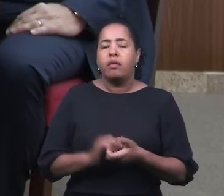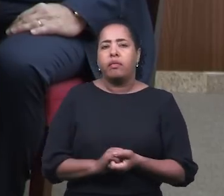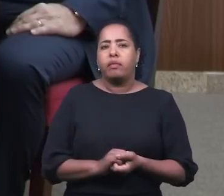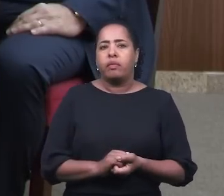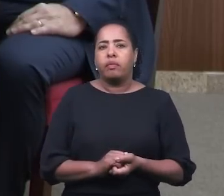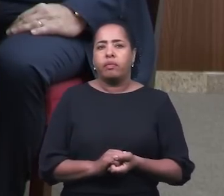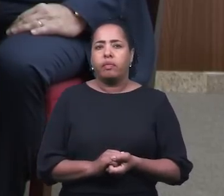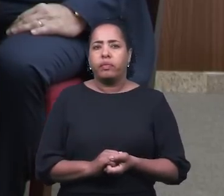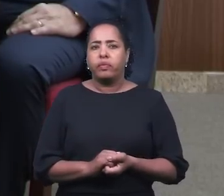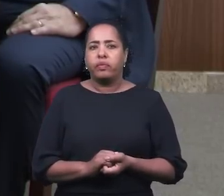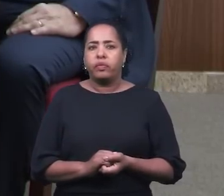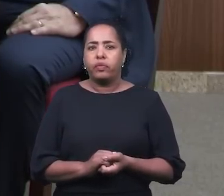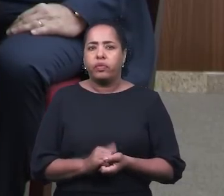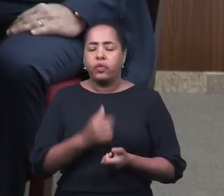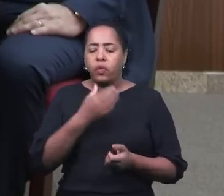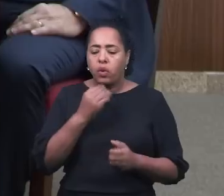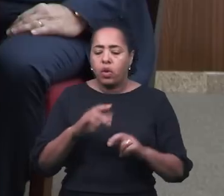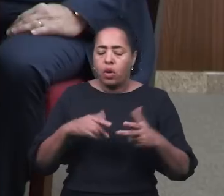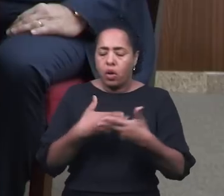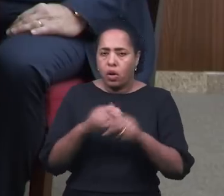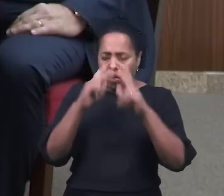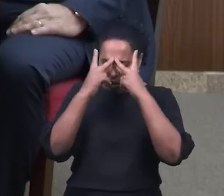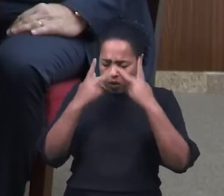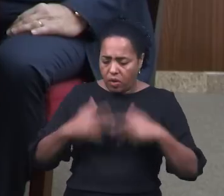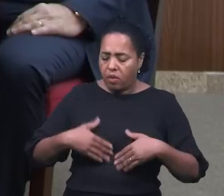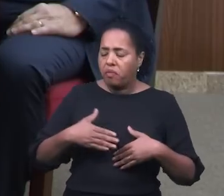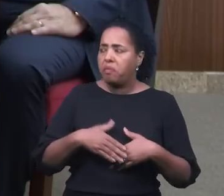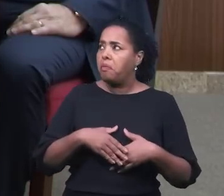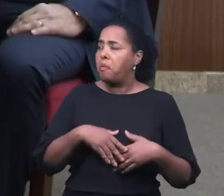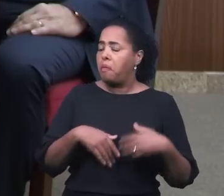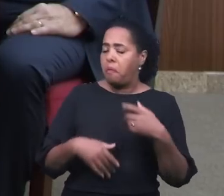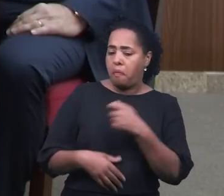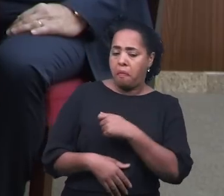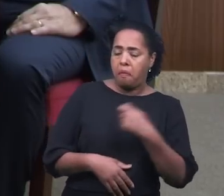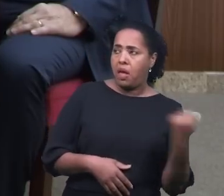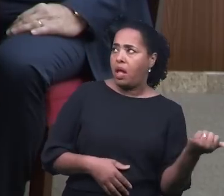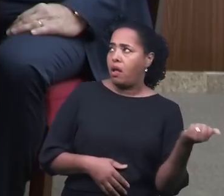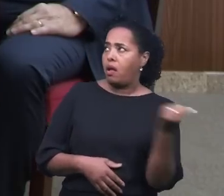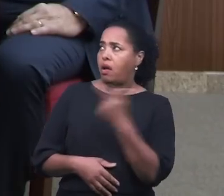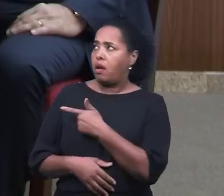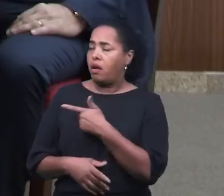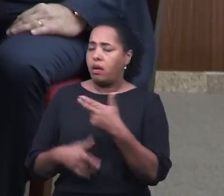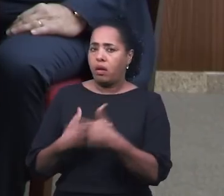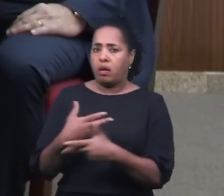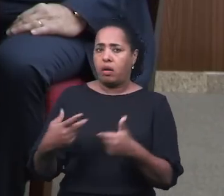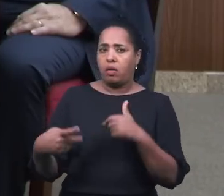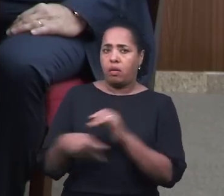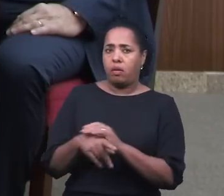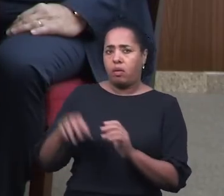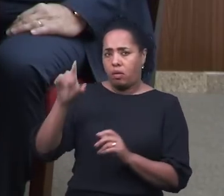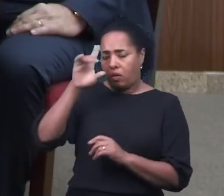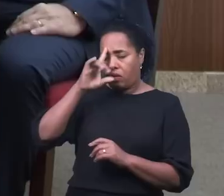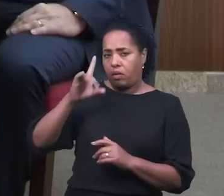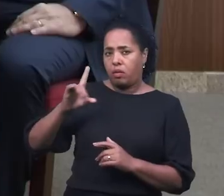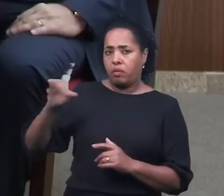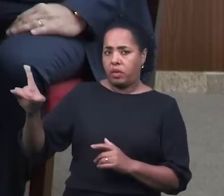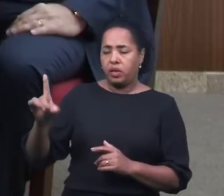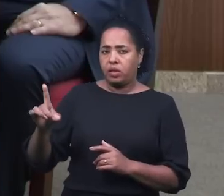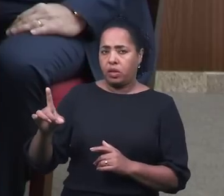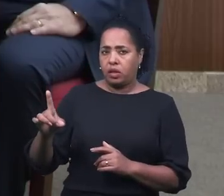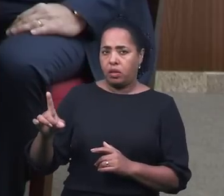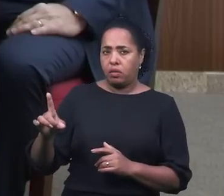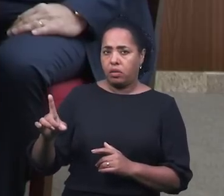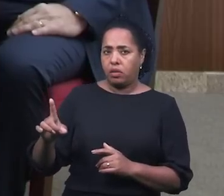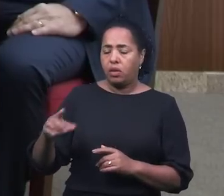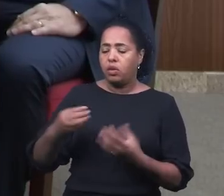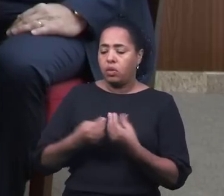né, paixões humanas que foram maior do que a obra de Deus. A curiosidade do homem que foi maior que a obra de Deus ali na vida dos homens de Bet-Semes,